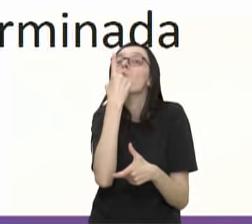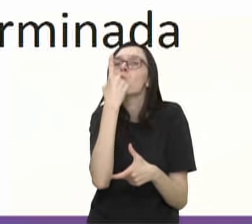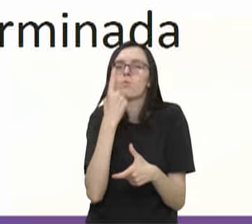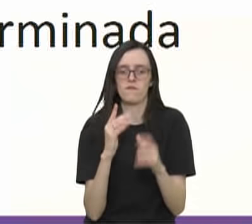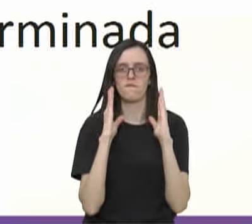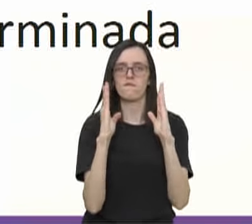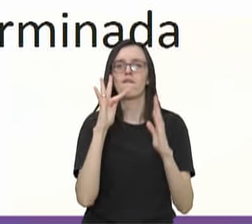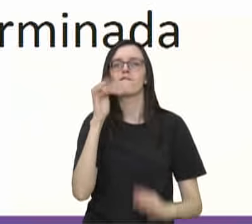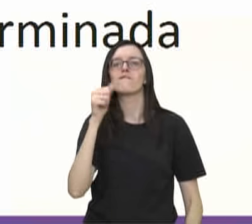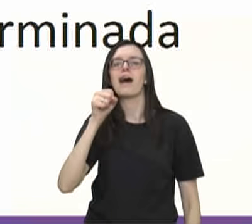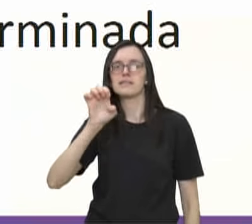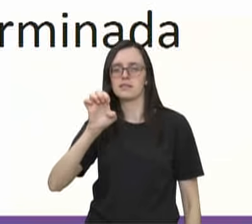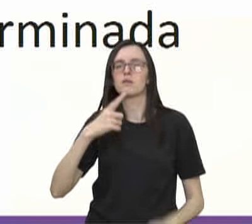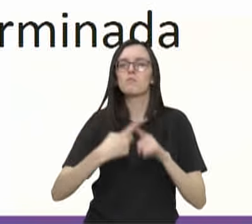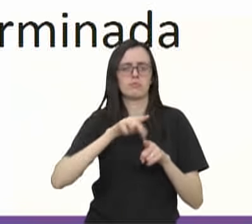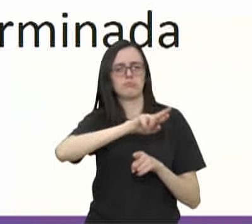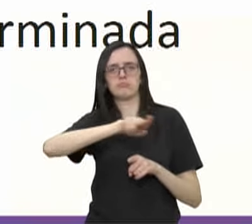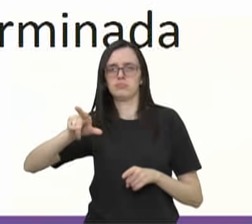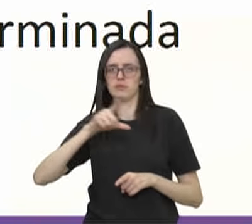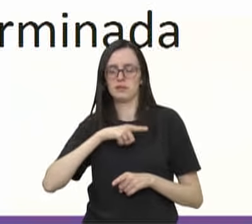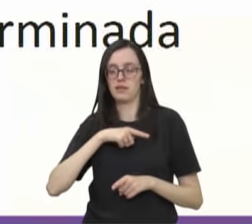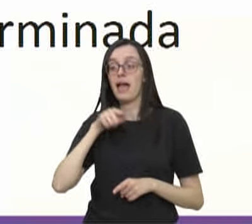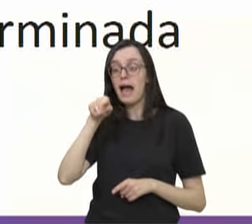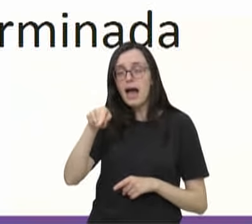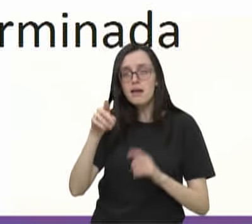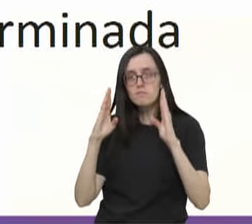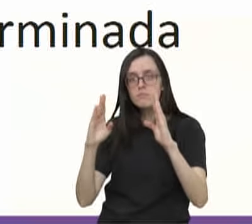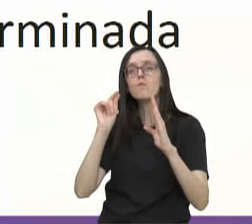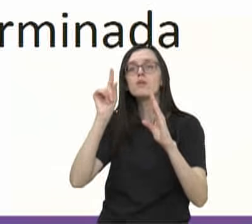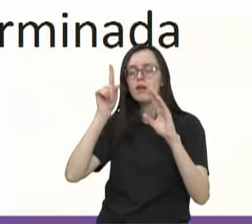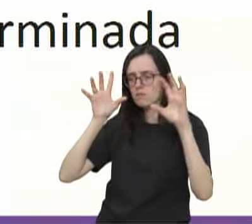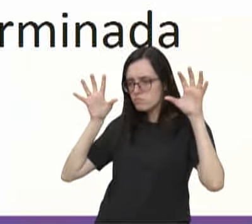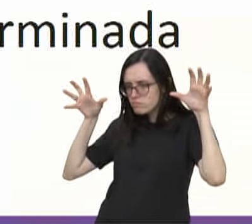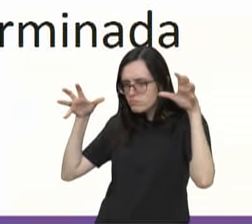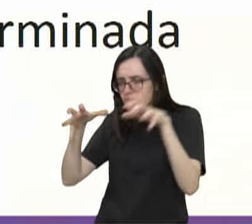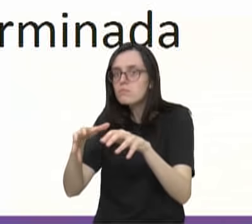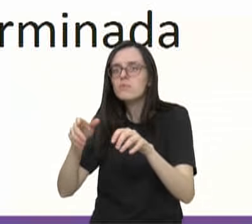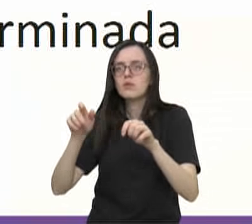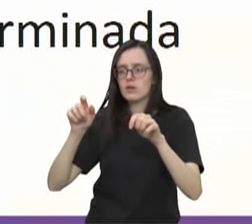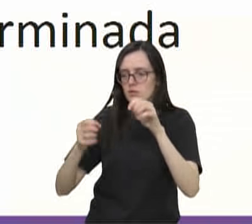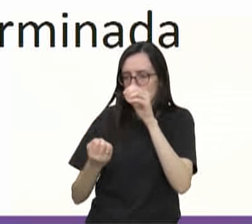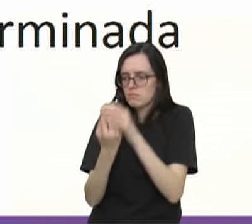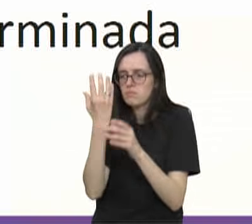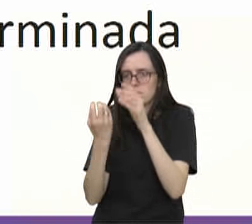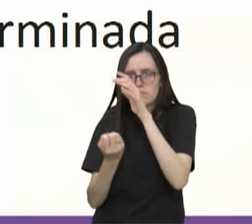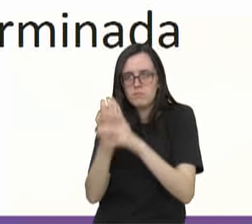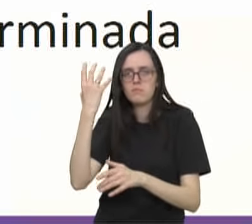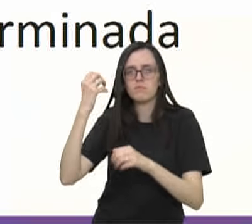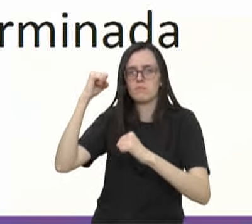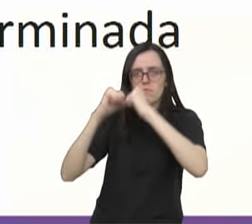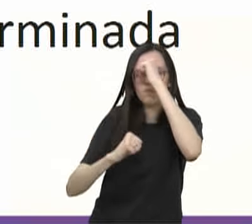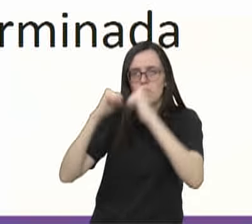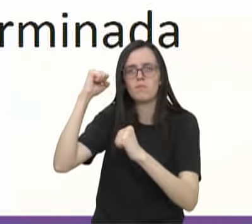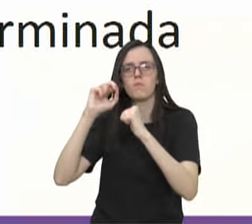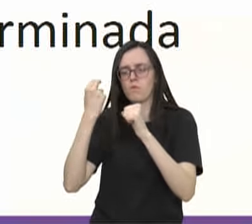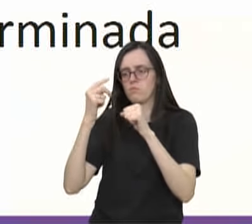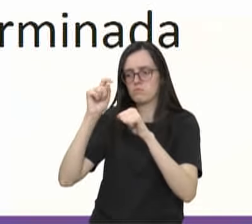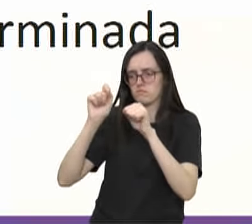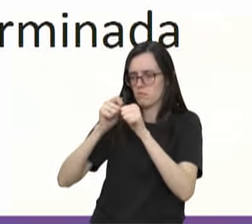industrialização em que ocorre o que pessoal ocorre a concentração da instalação de empresas ou de